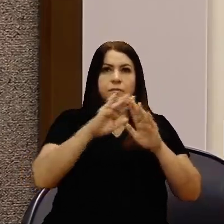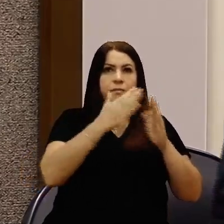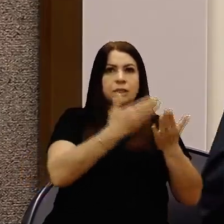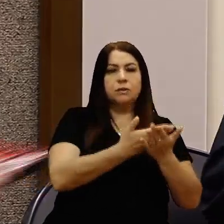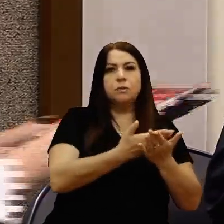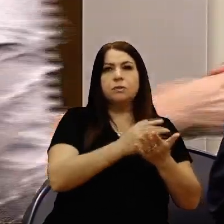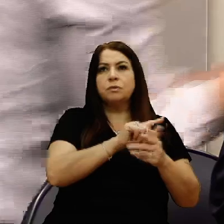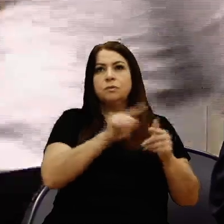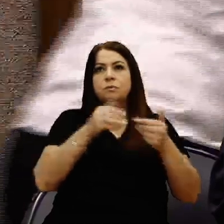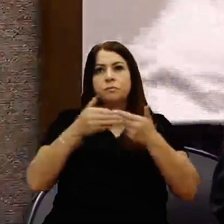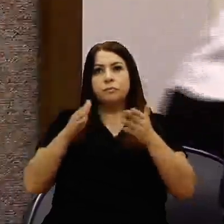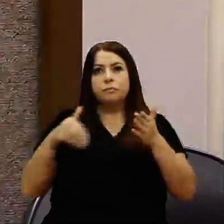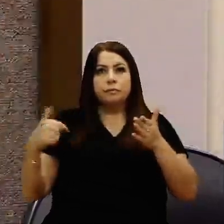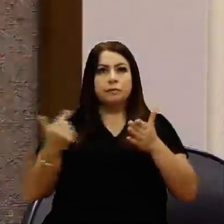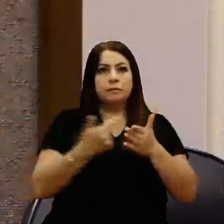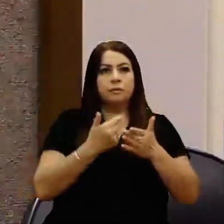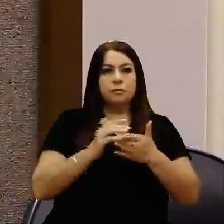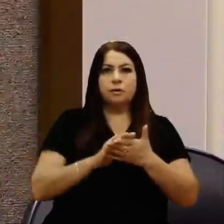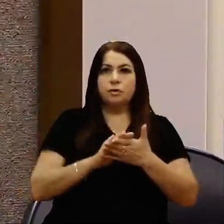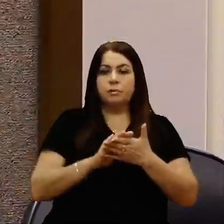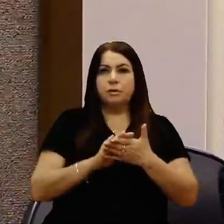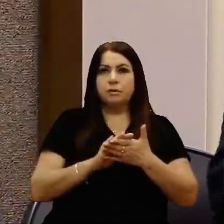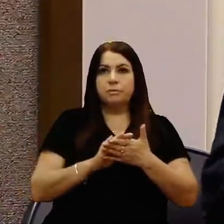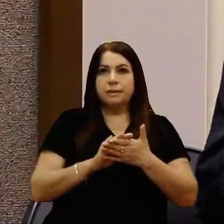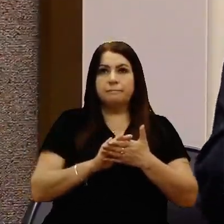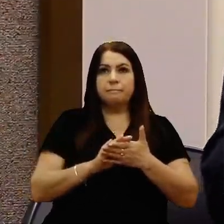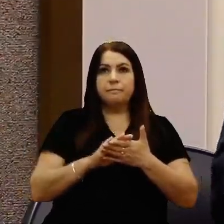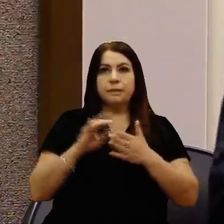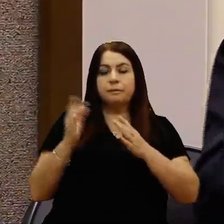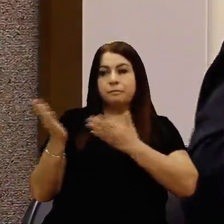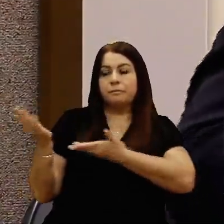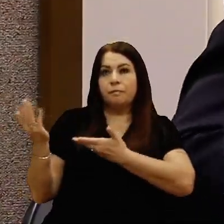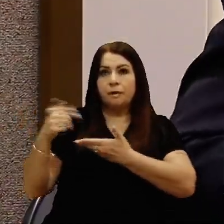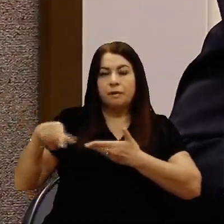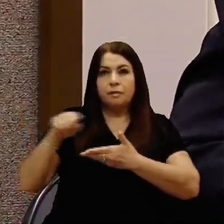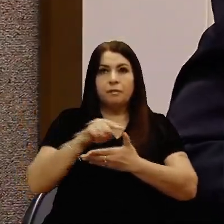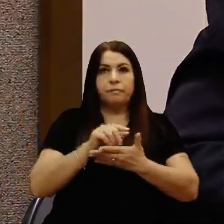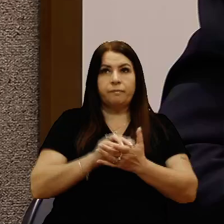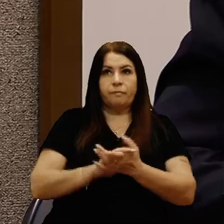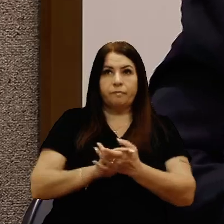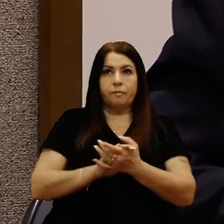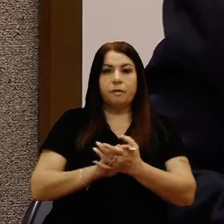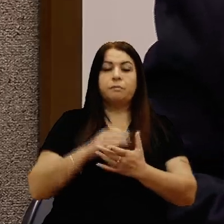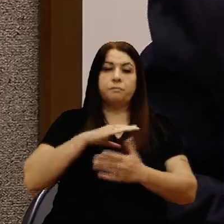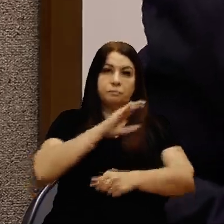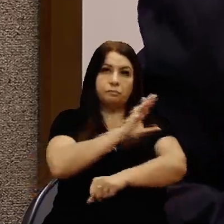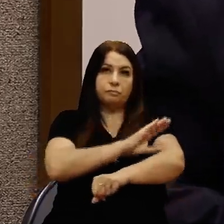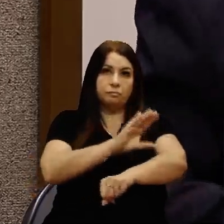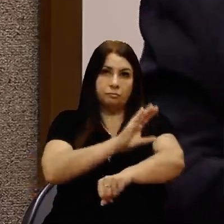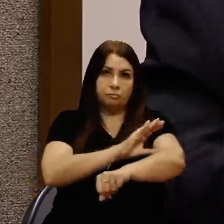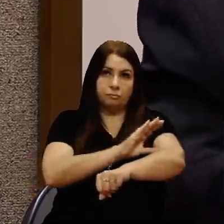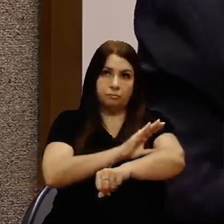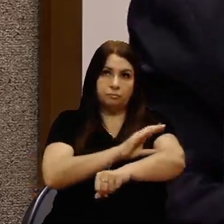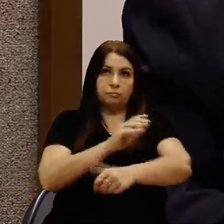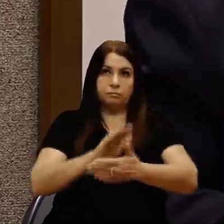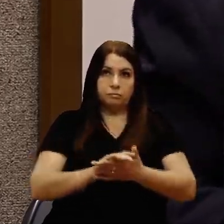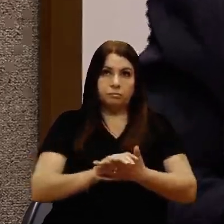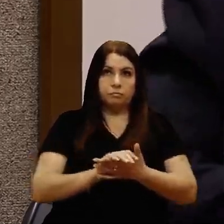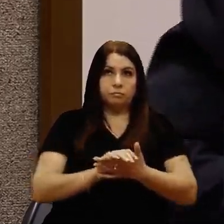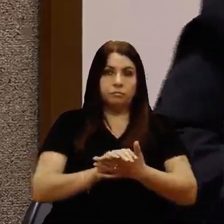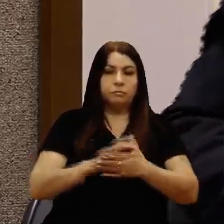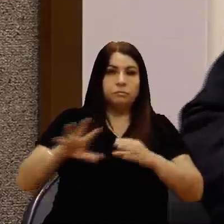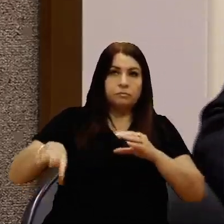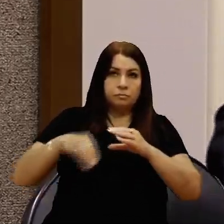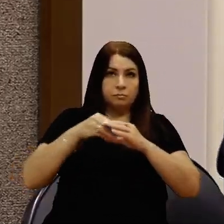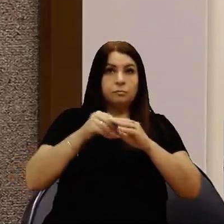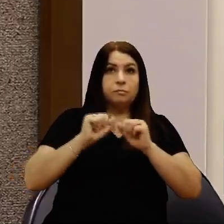que serão abertas para que nossos jovens adultos tenham cursos para ingressar